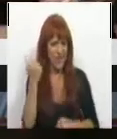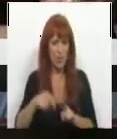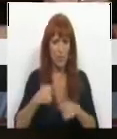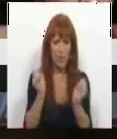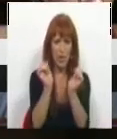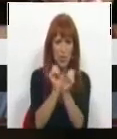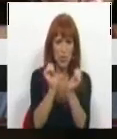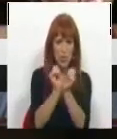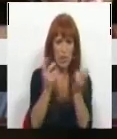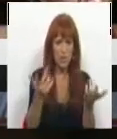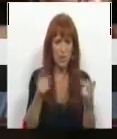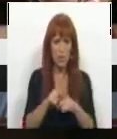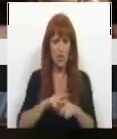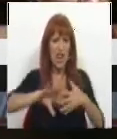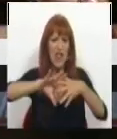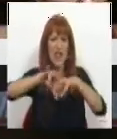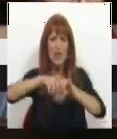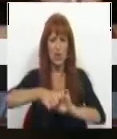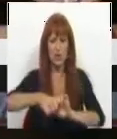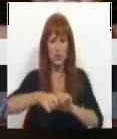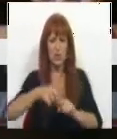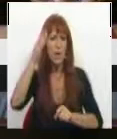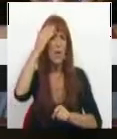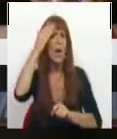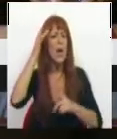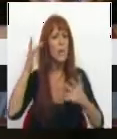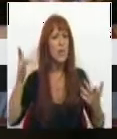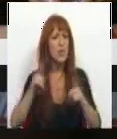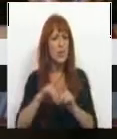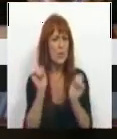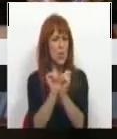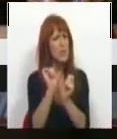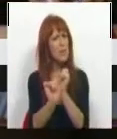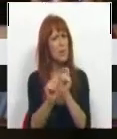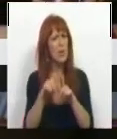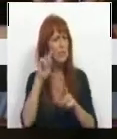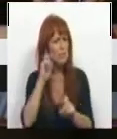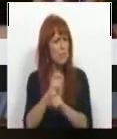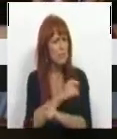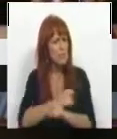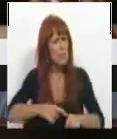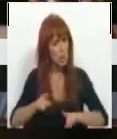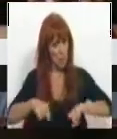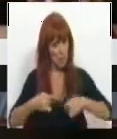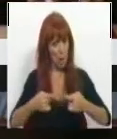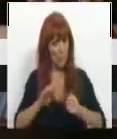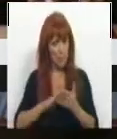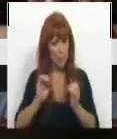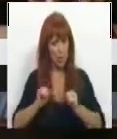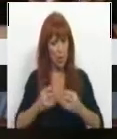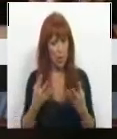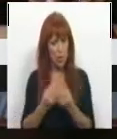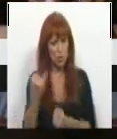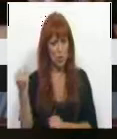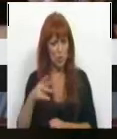própria Segurança Social, destruíram a capacidade da Segurança Social fiscalizar os próprios protocolos com